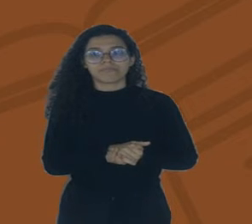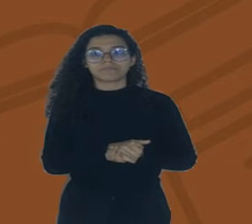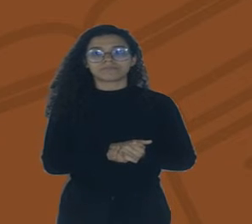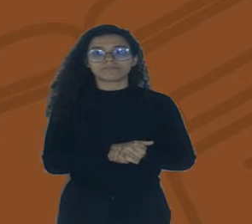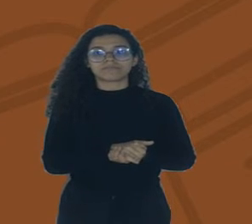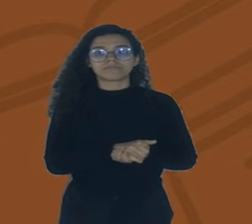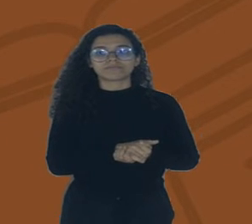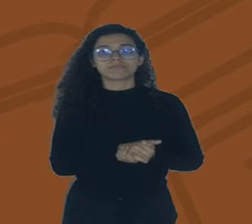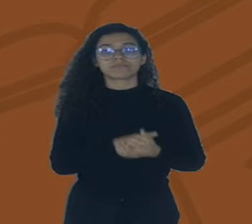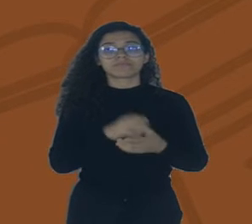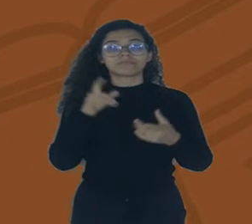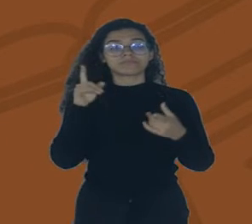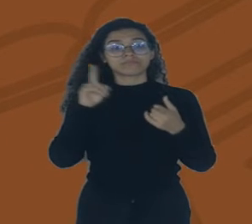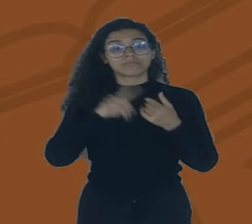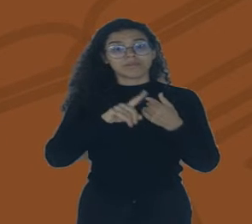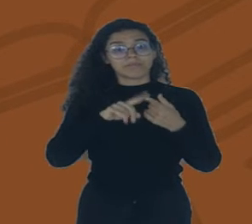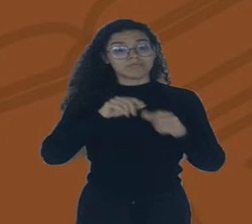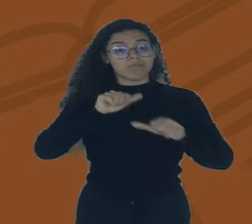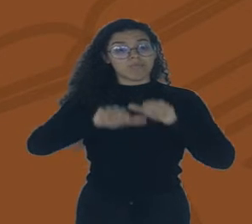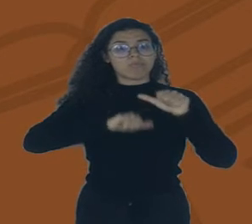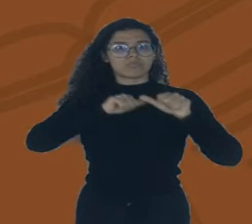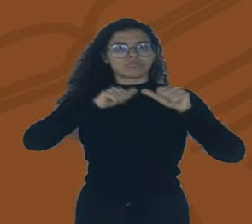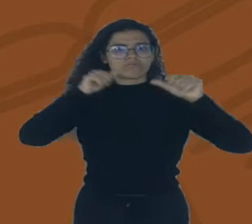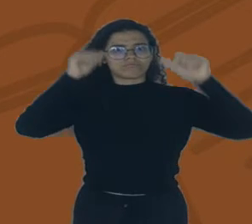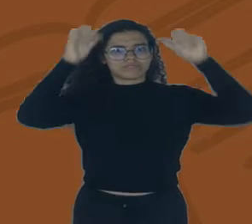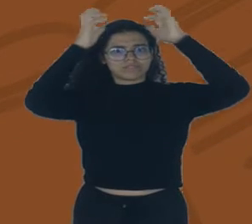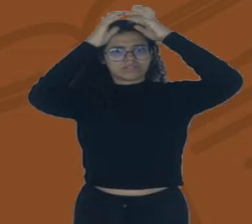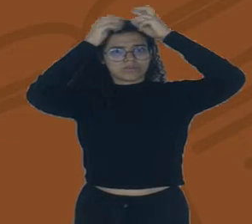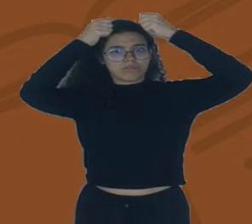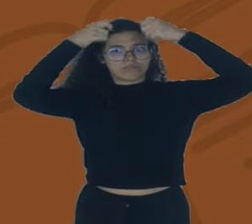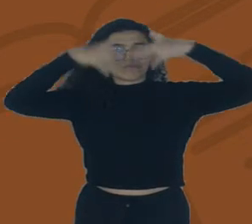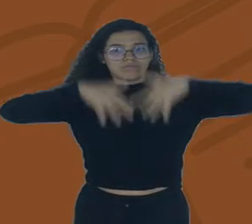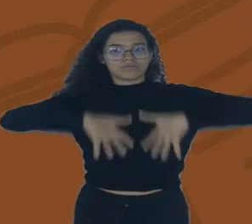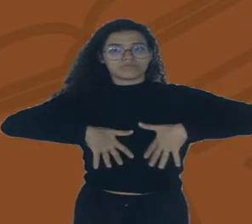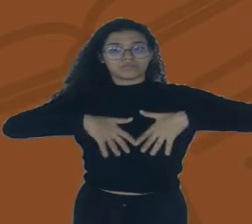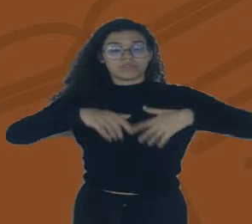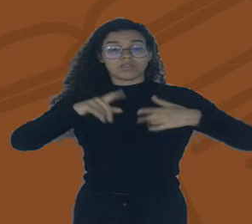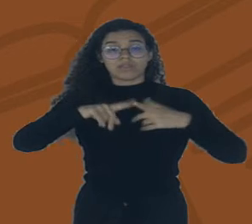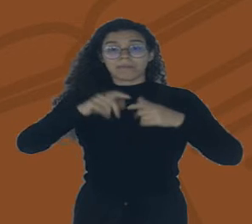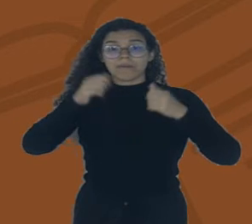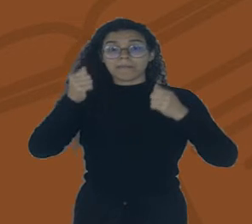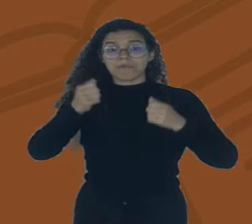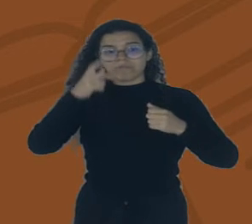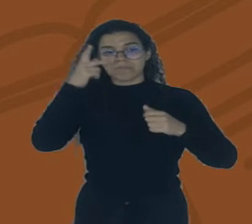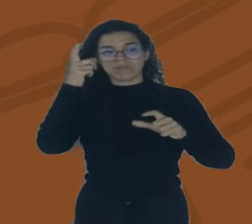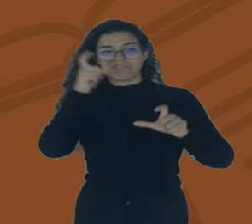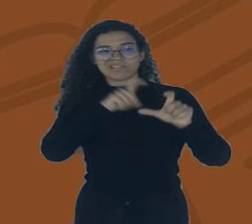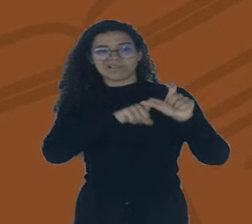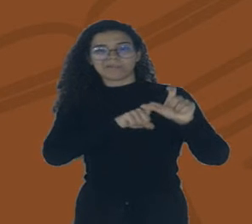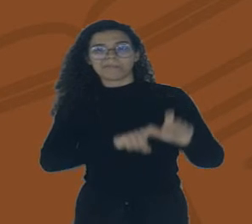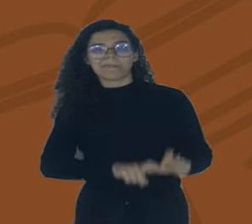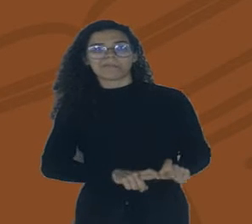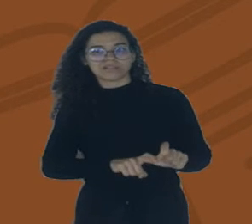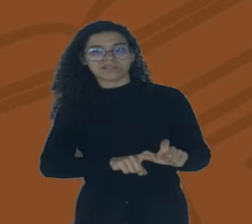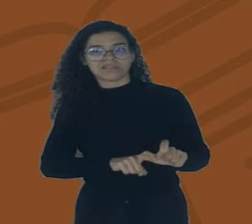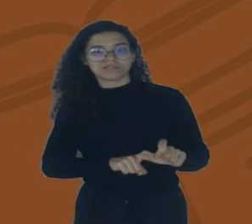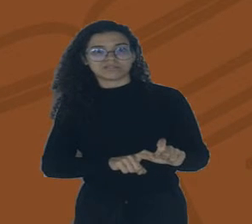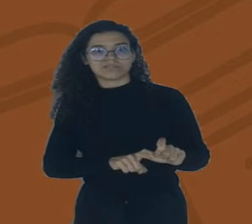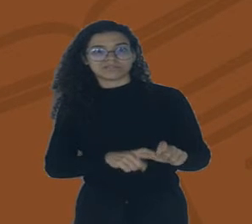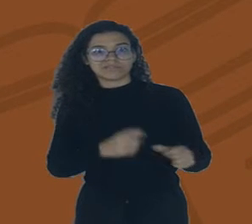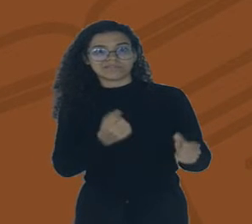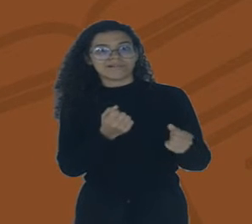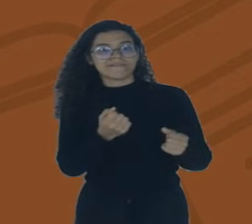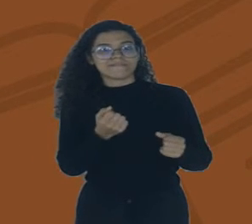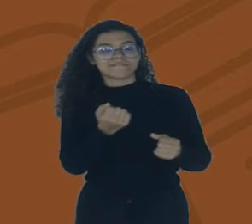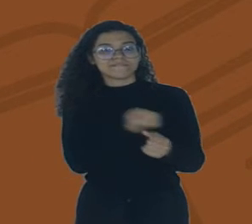provoca alterações no sistema nervoso e pode provocar aí o que nós chamamos de dependência química.